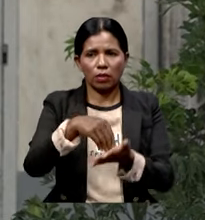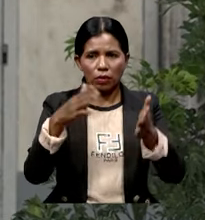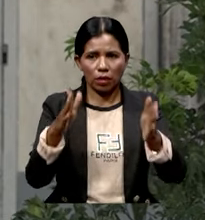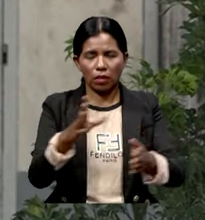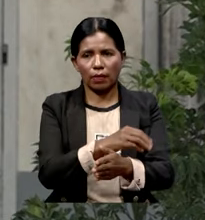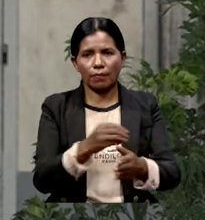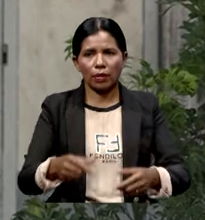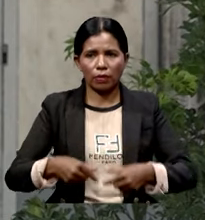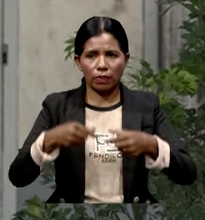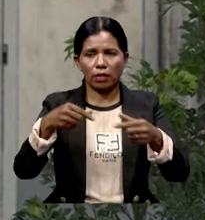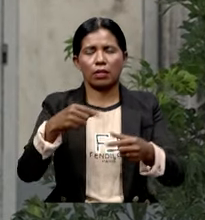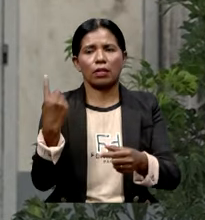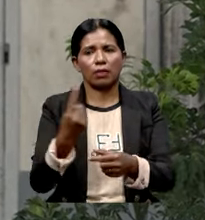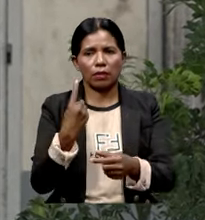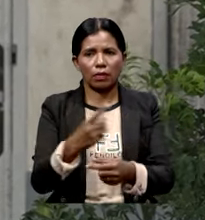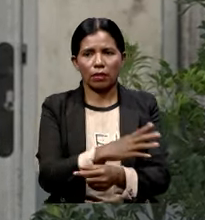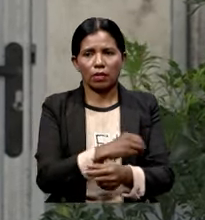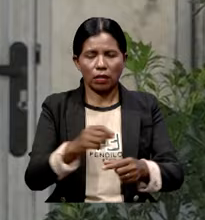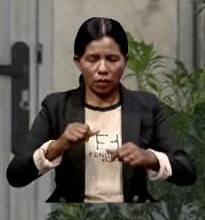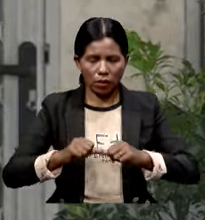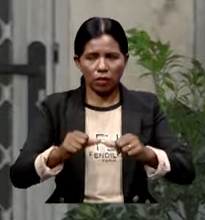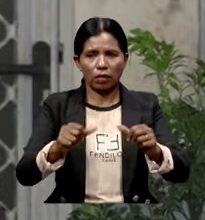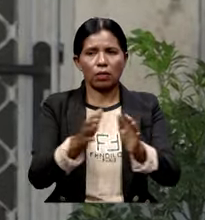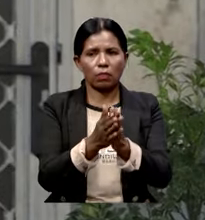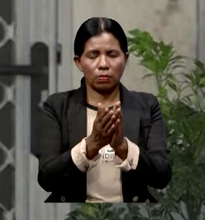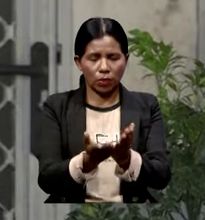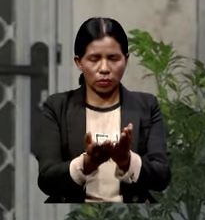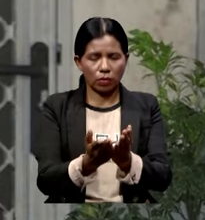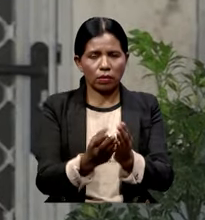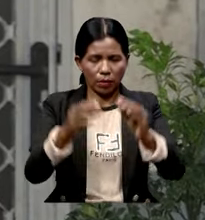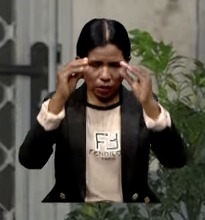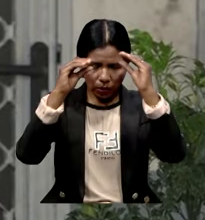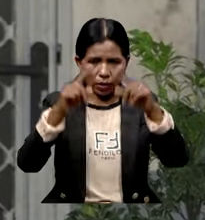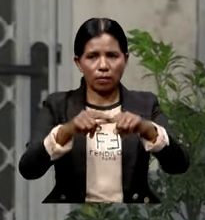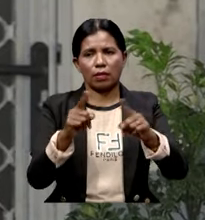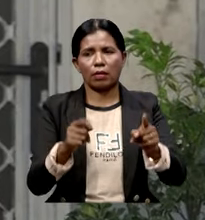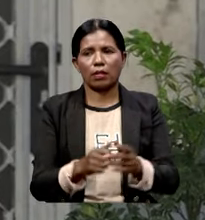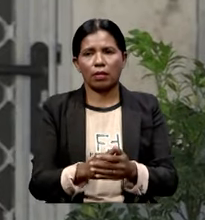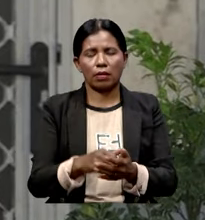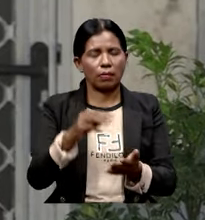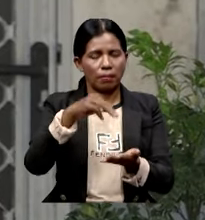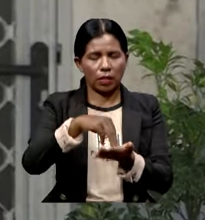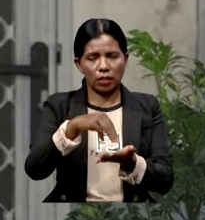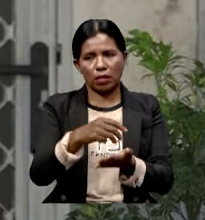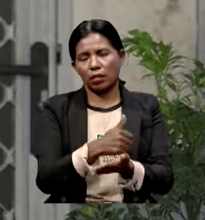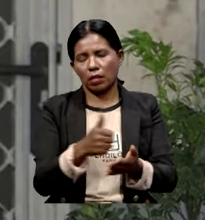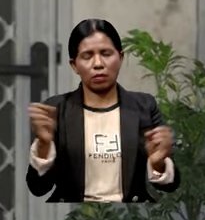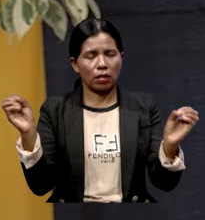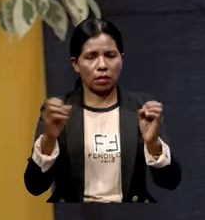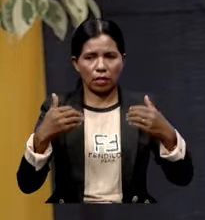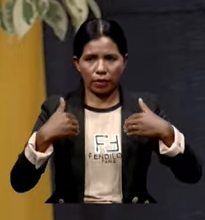entorega quedas hodi no ne mantén quantidade libro didáticos maibe materia baro la to.